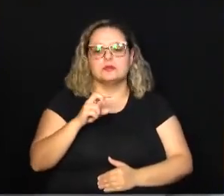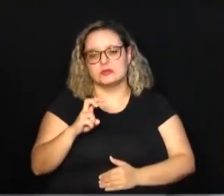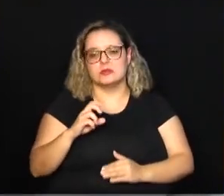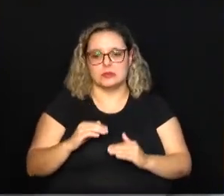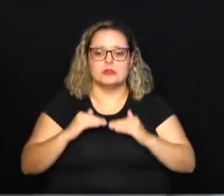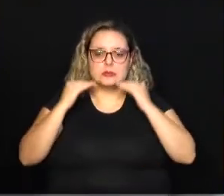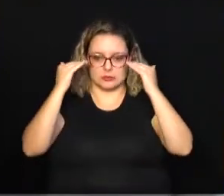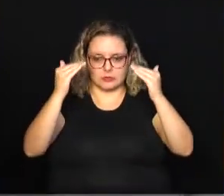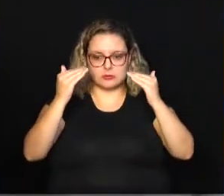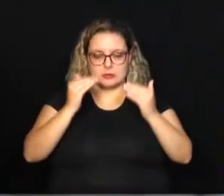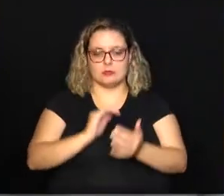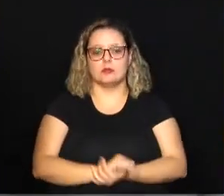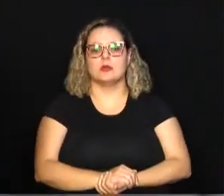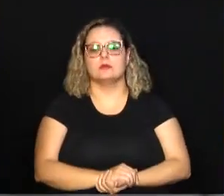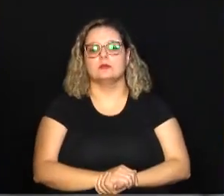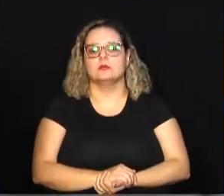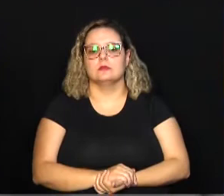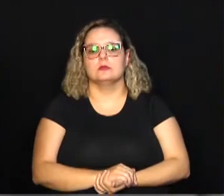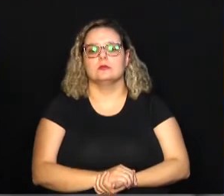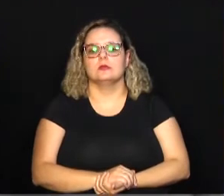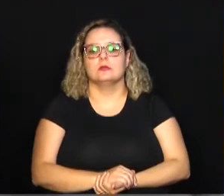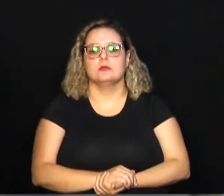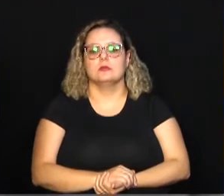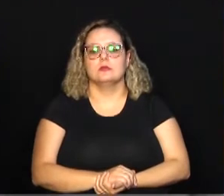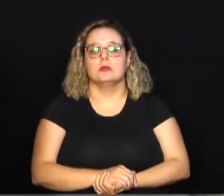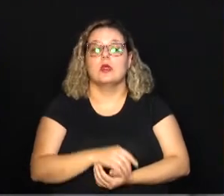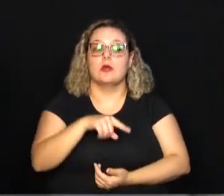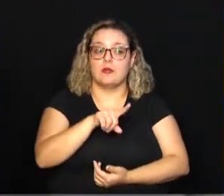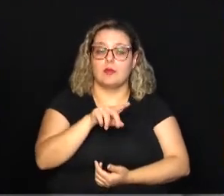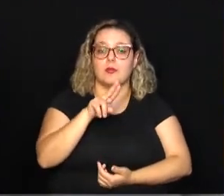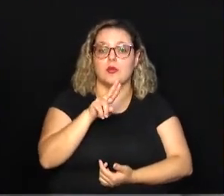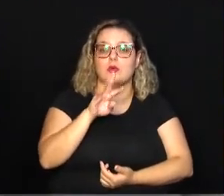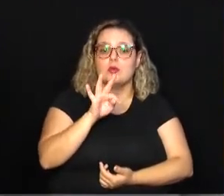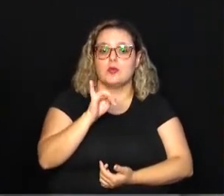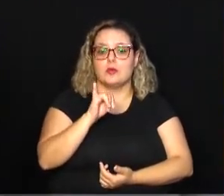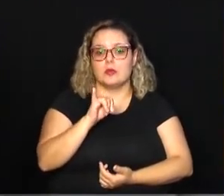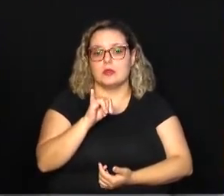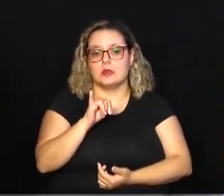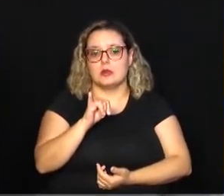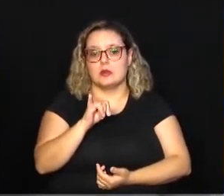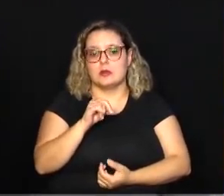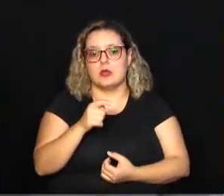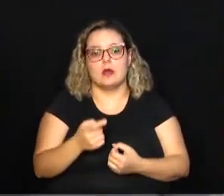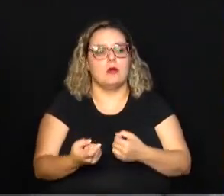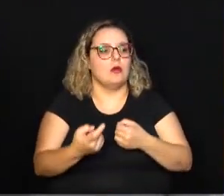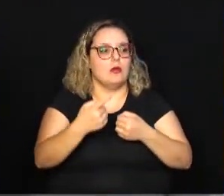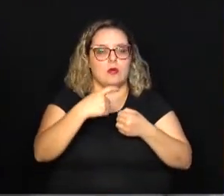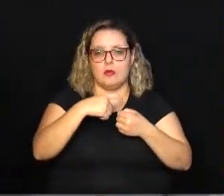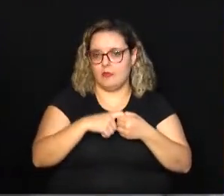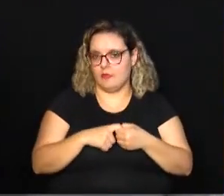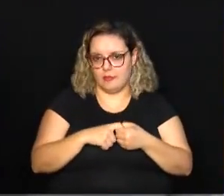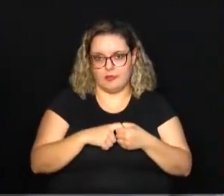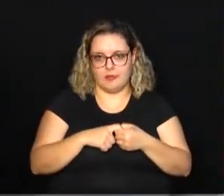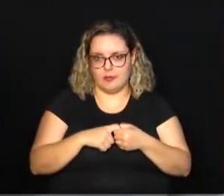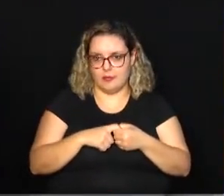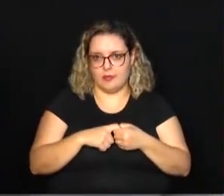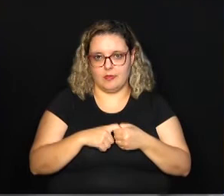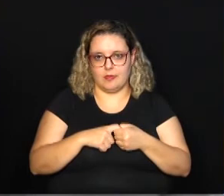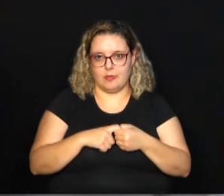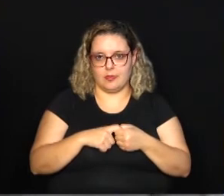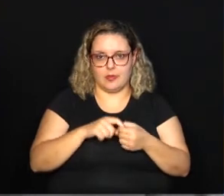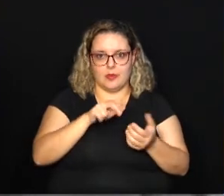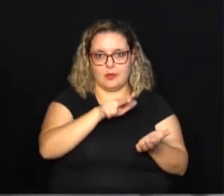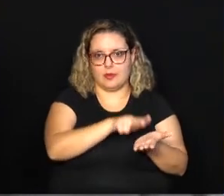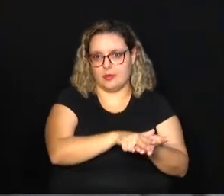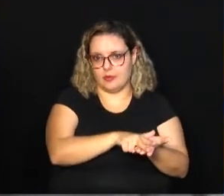amplo. Vai para uma UTI, o grau de letalidade é altíssimo. Então,